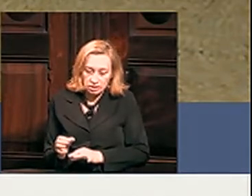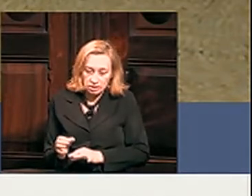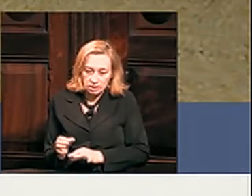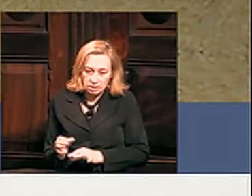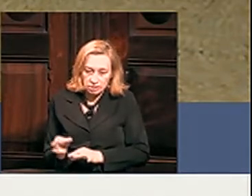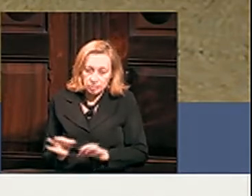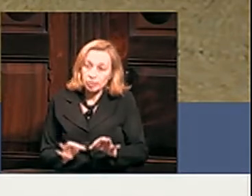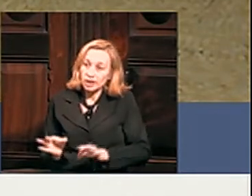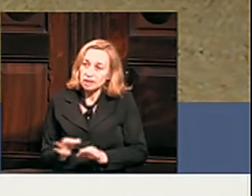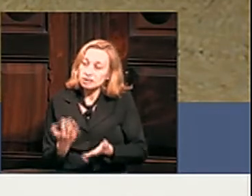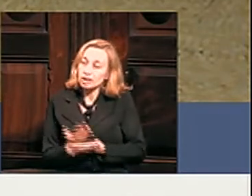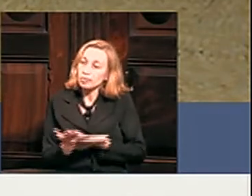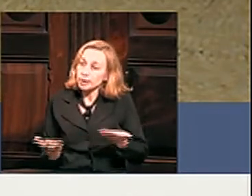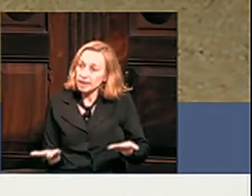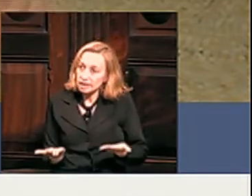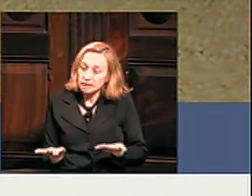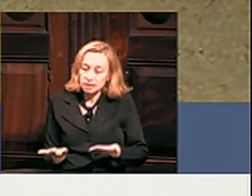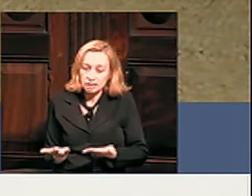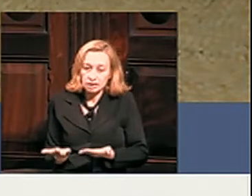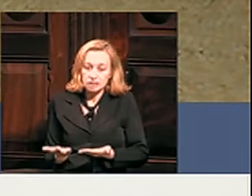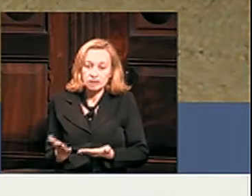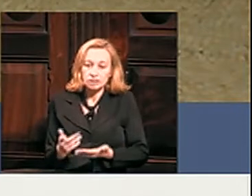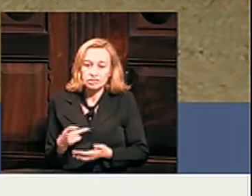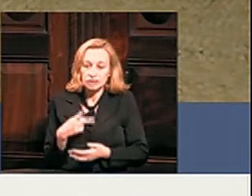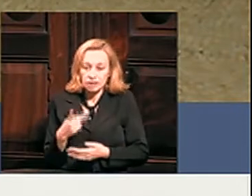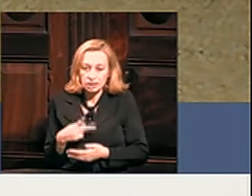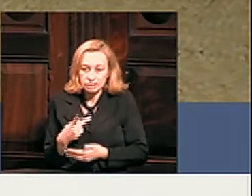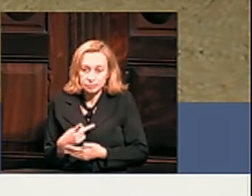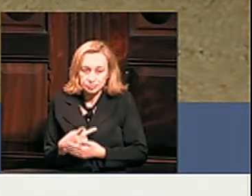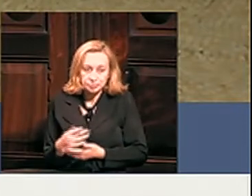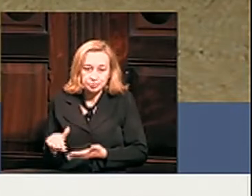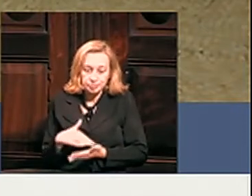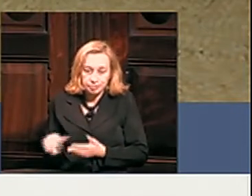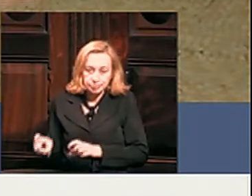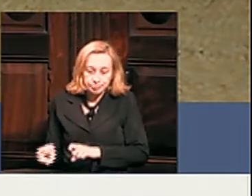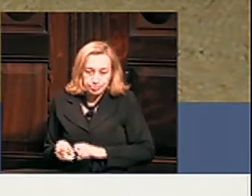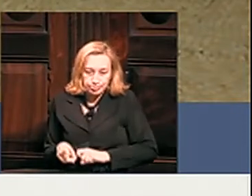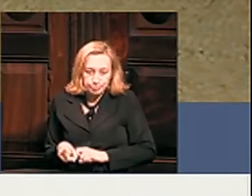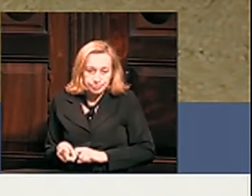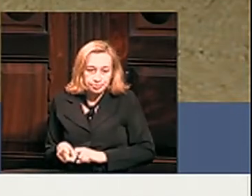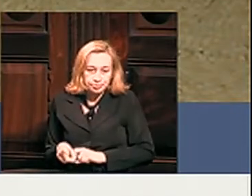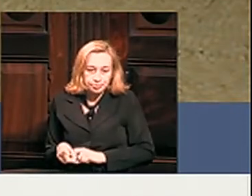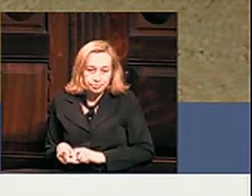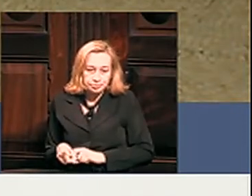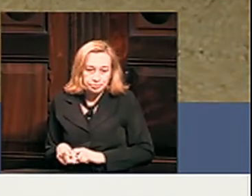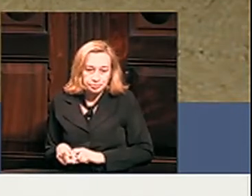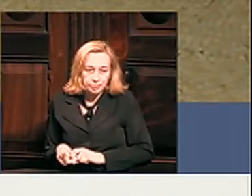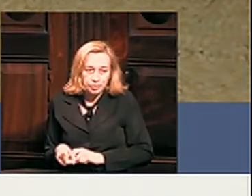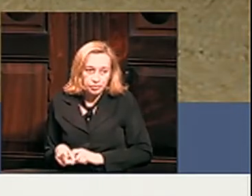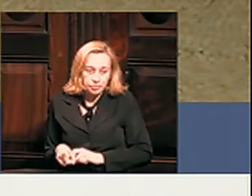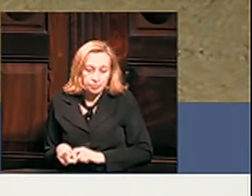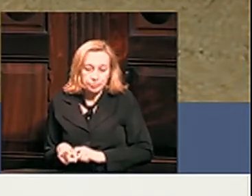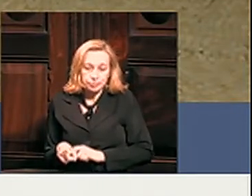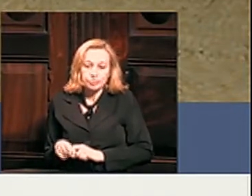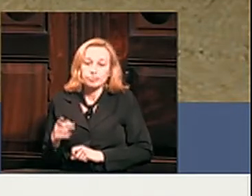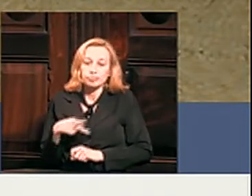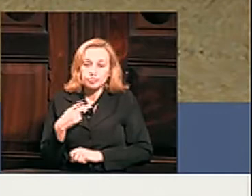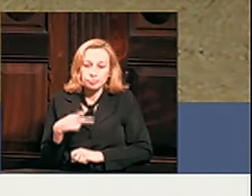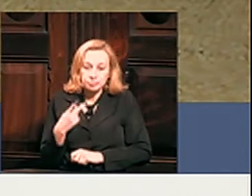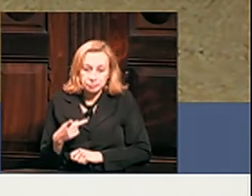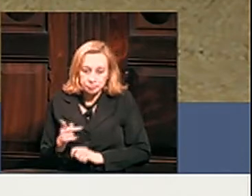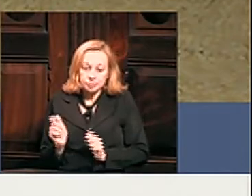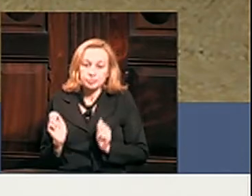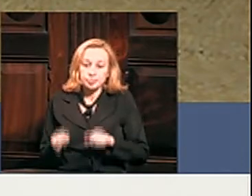de alíquota. Foi apenas oralmente que o secretário de Fazenda, na reunião de ontem, fez menção às possibilidades